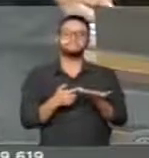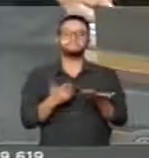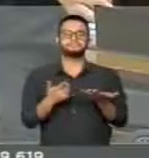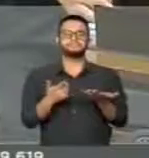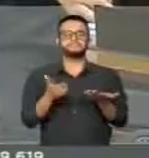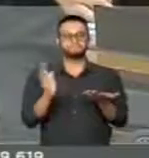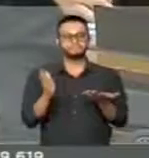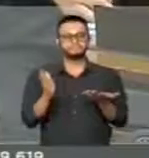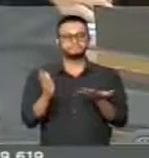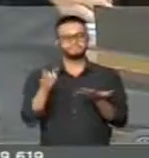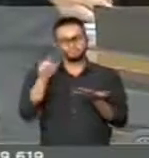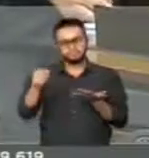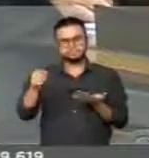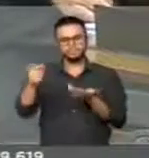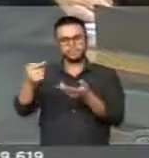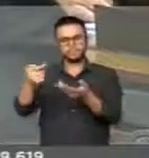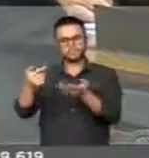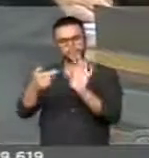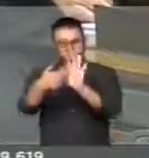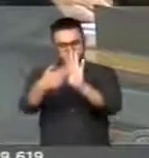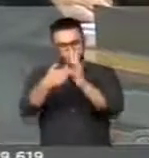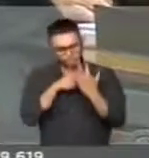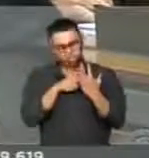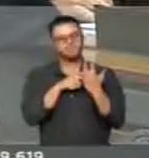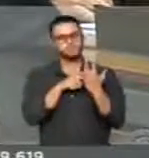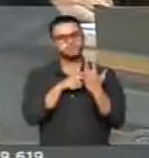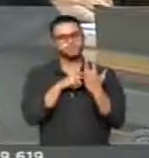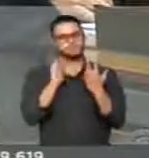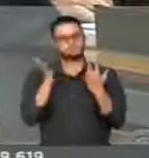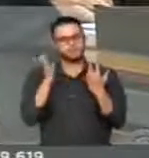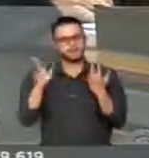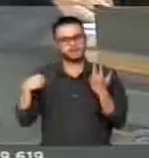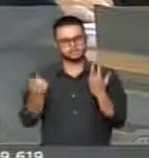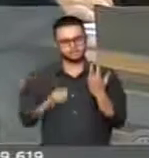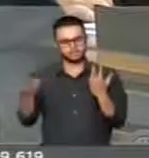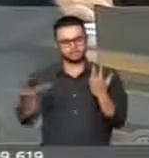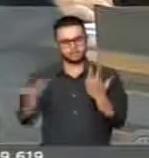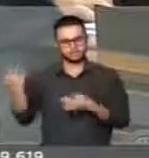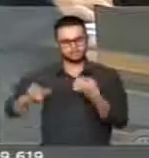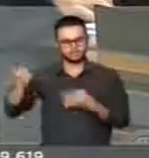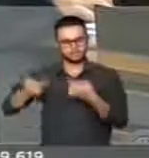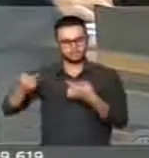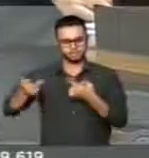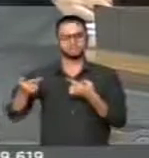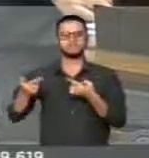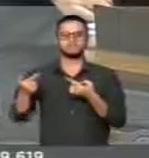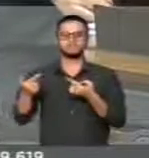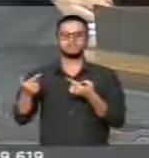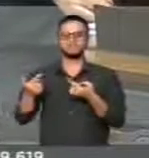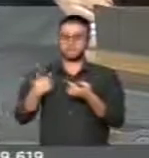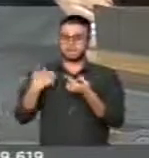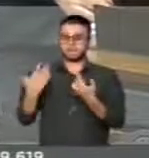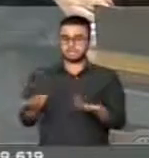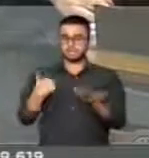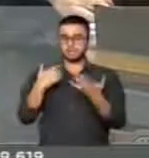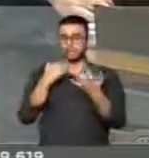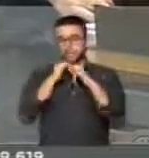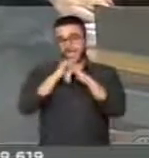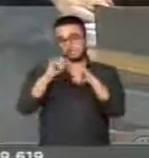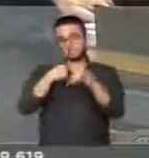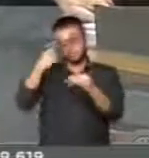voto, e que estamos aqui a discutir e que já antecipo que concordo com o